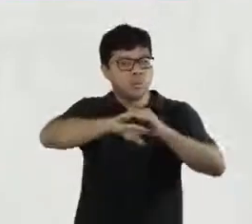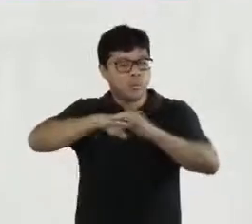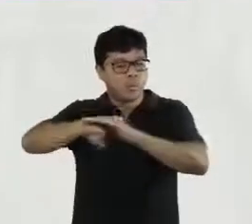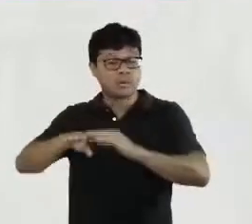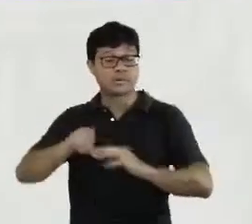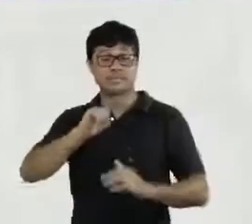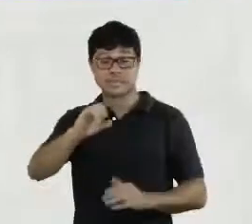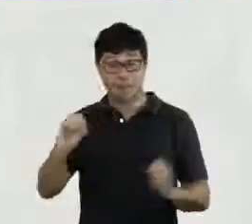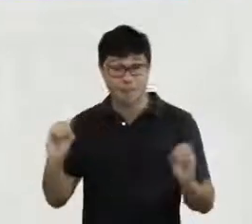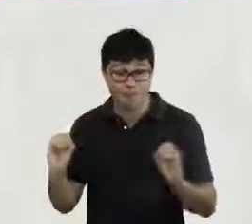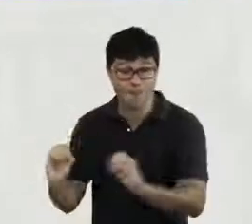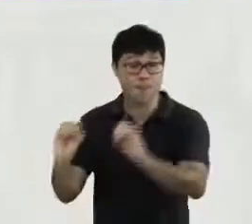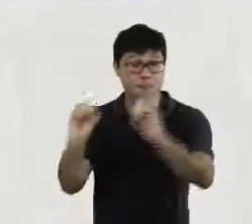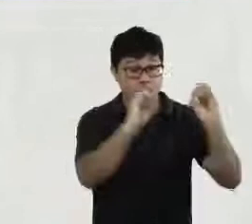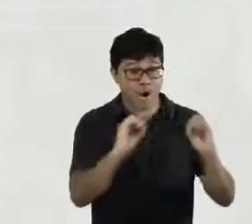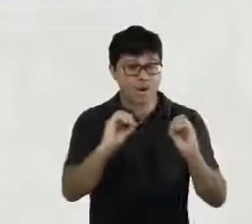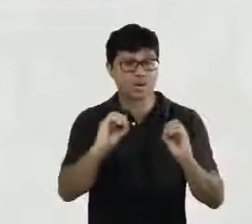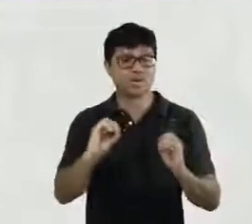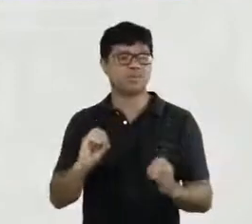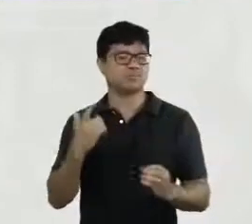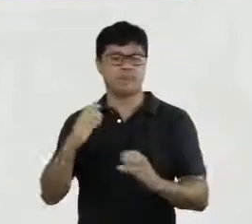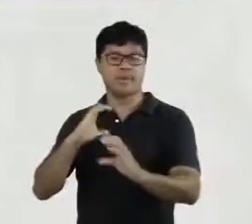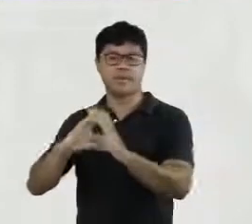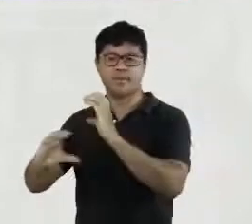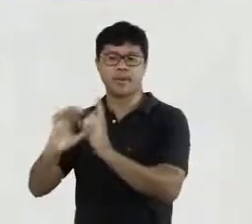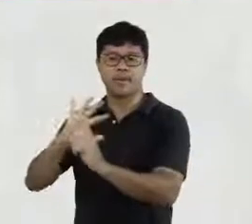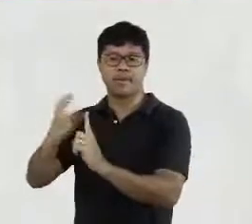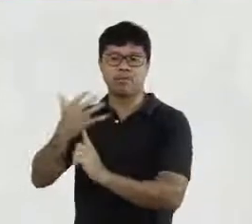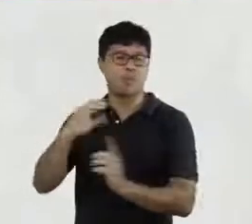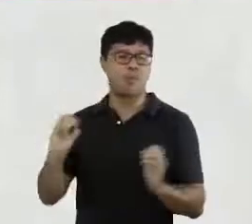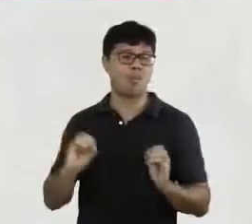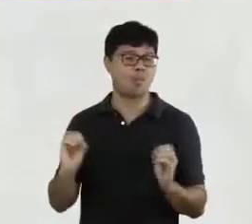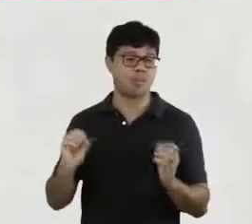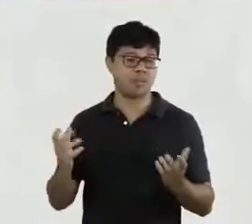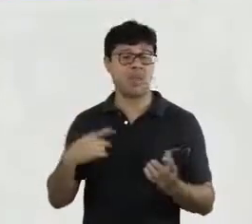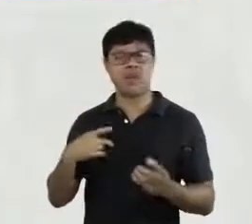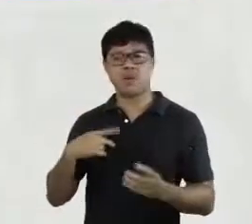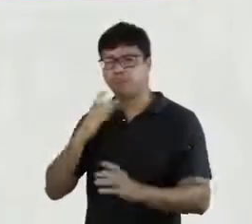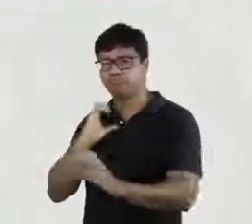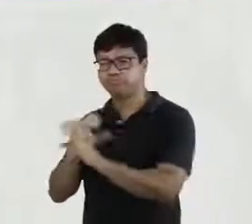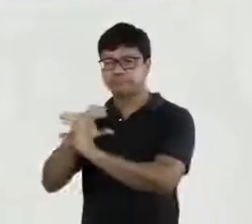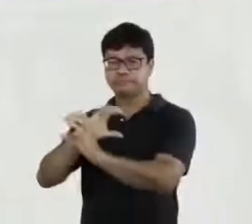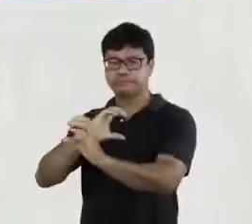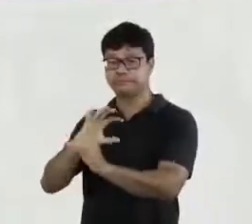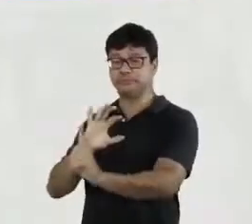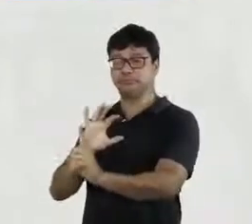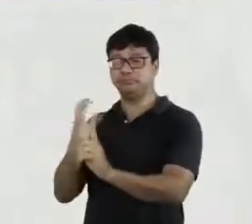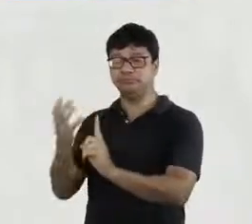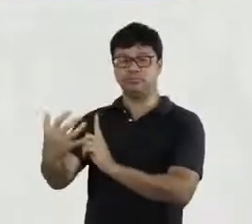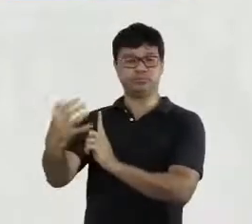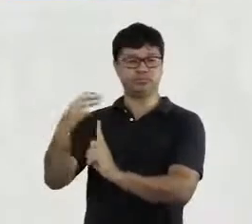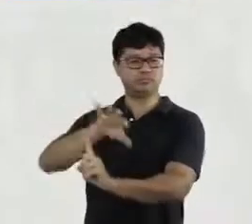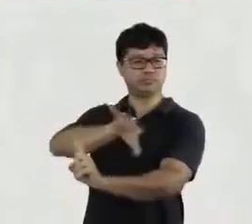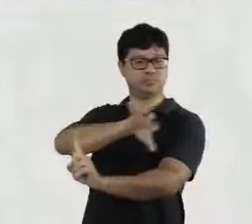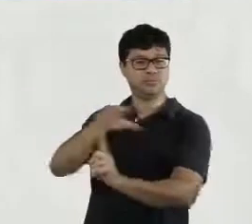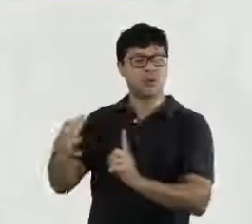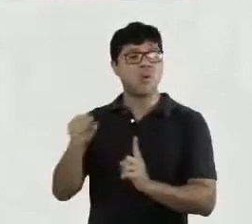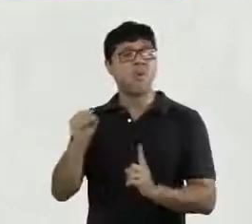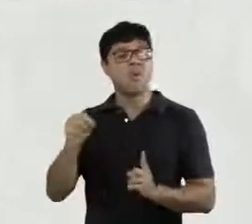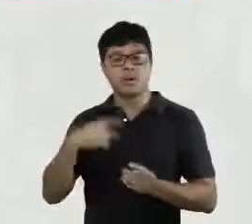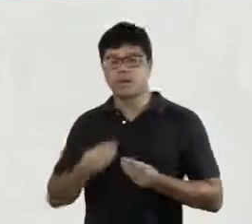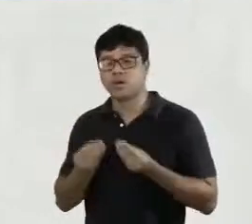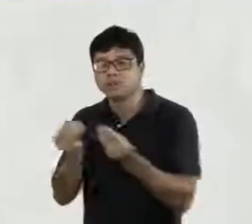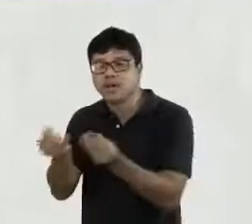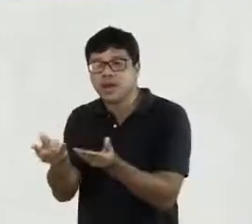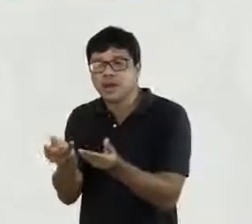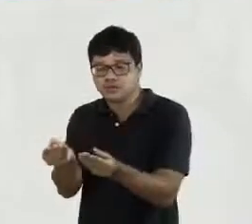Quando isso não acontece, não há uma comunicação. Eu produzo ruídos nesse canal, né? Eu não